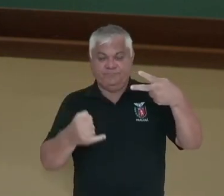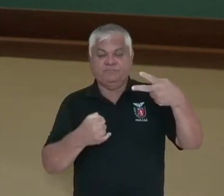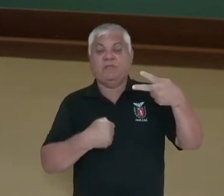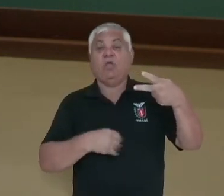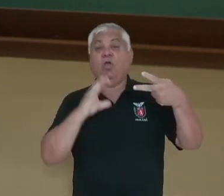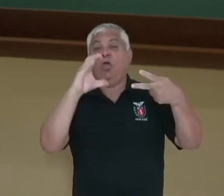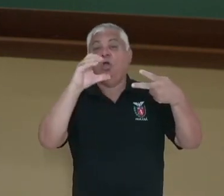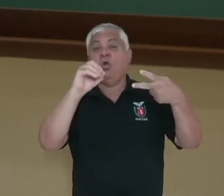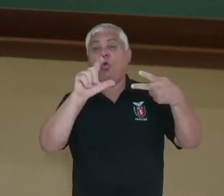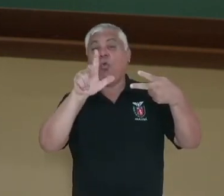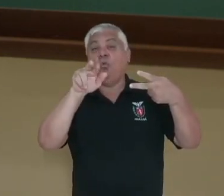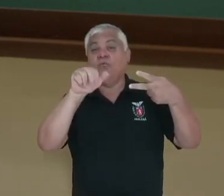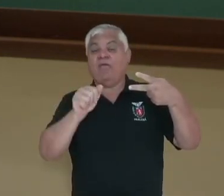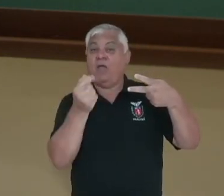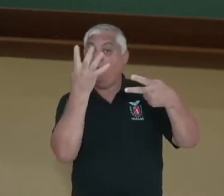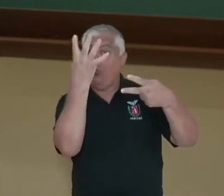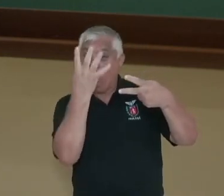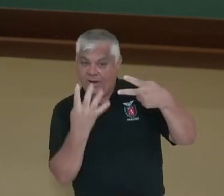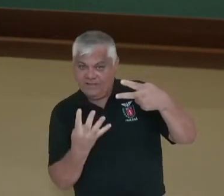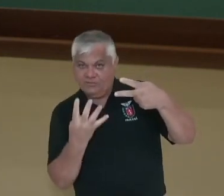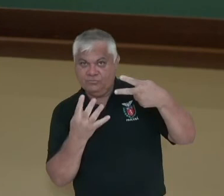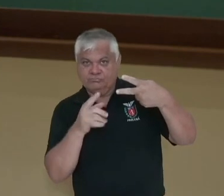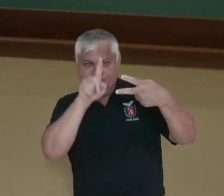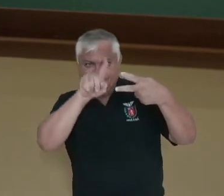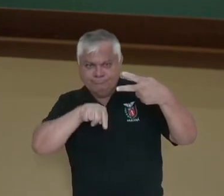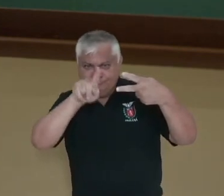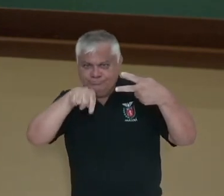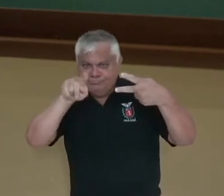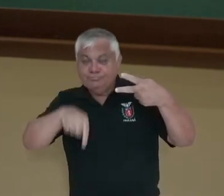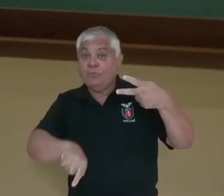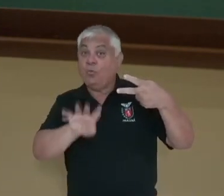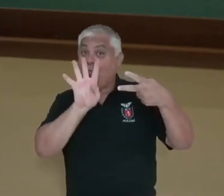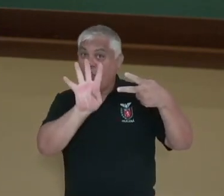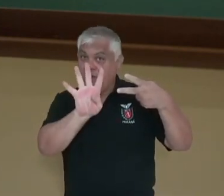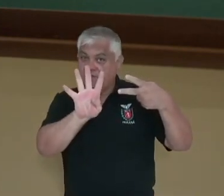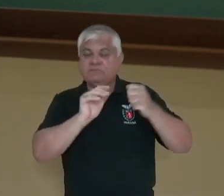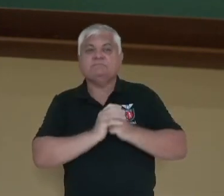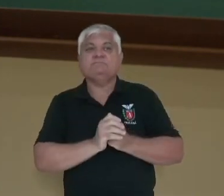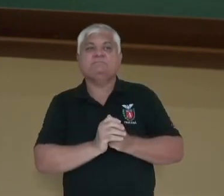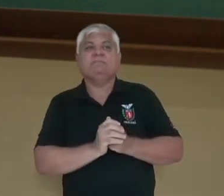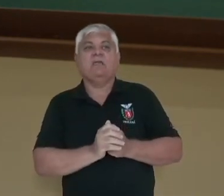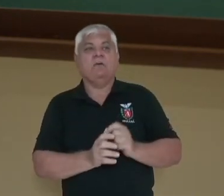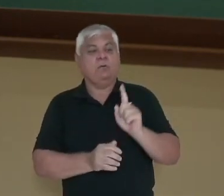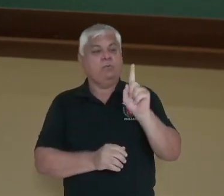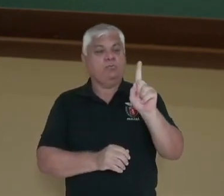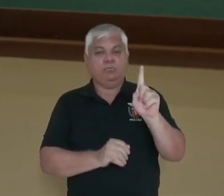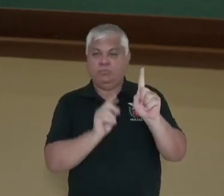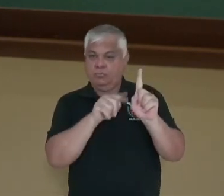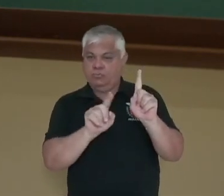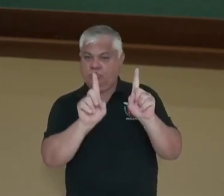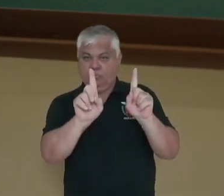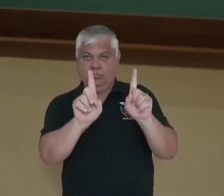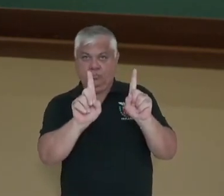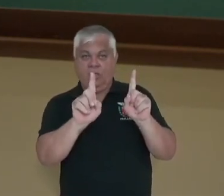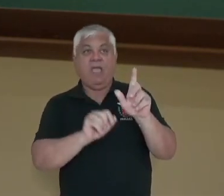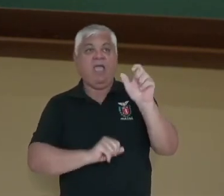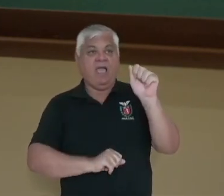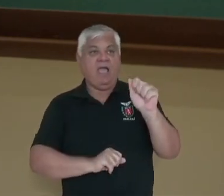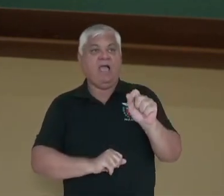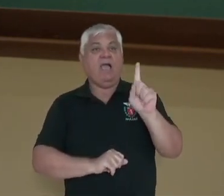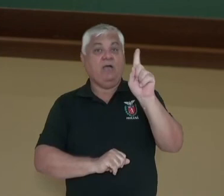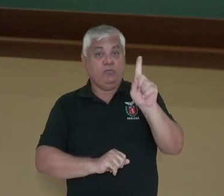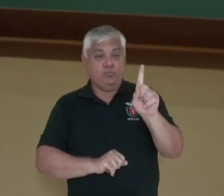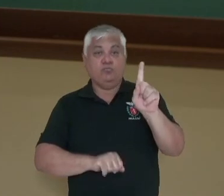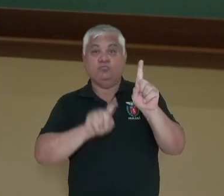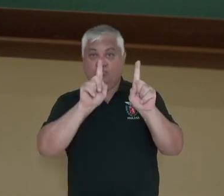vamos escrever a matriz genérica, olha só. 1, 1 A11 está na primeira